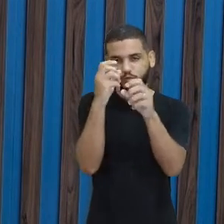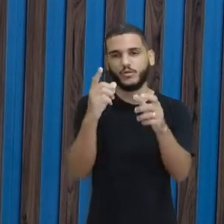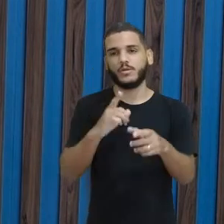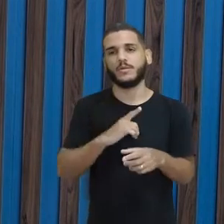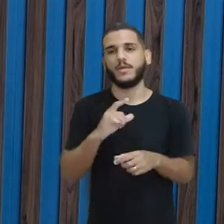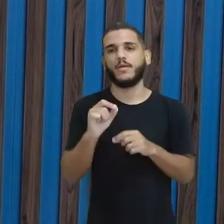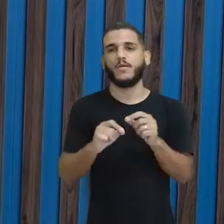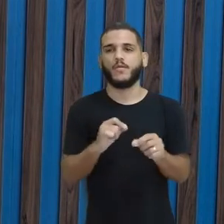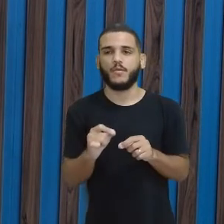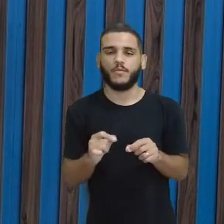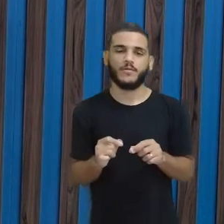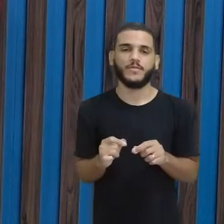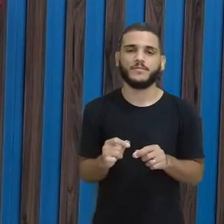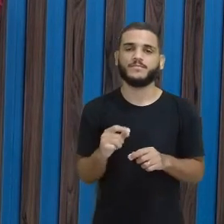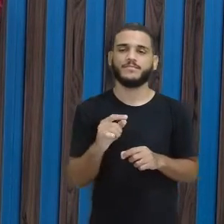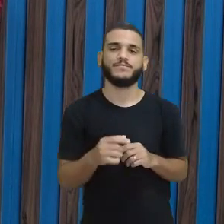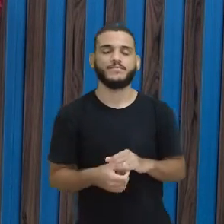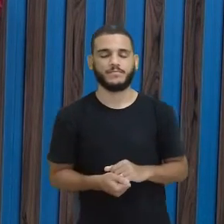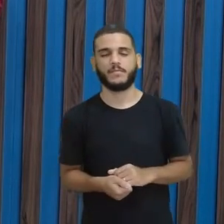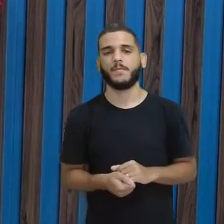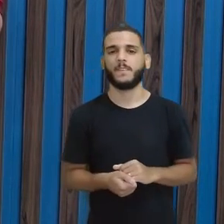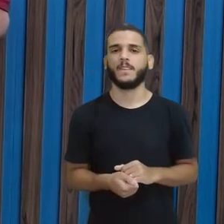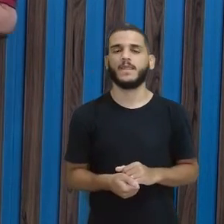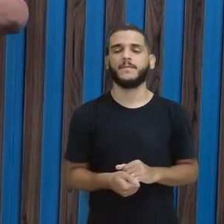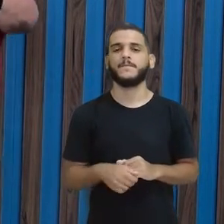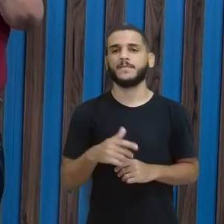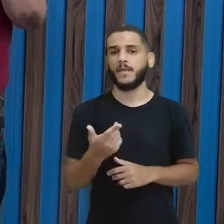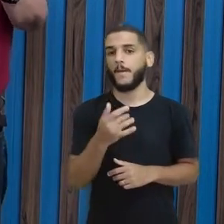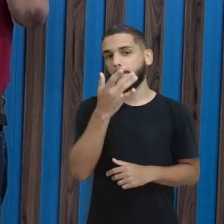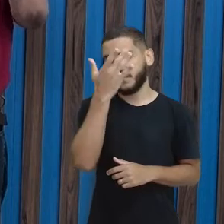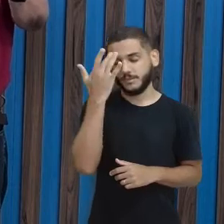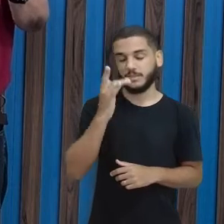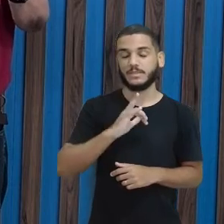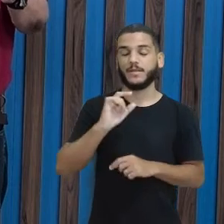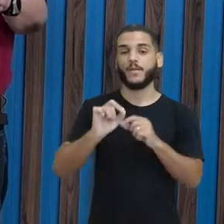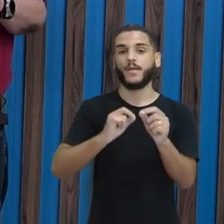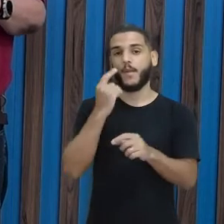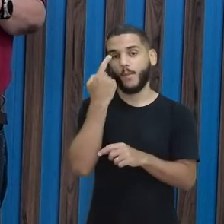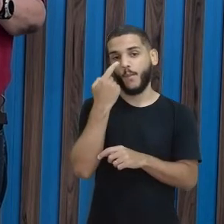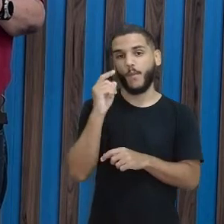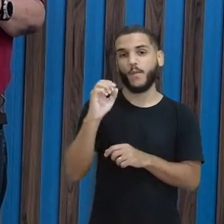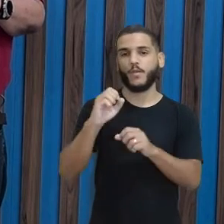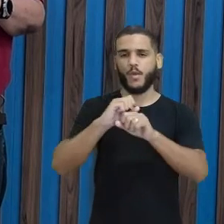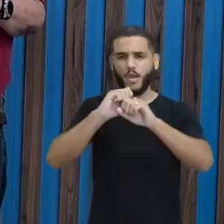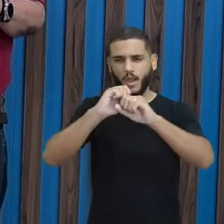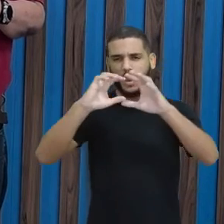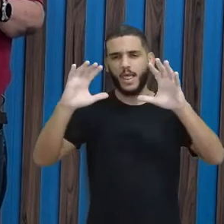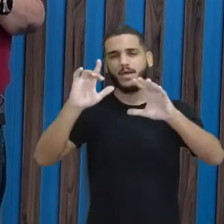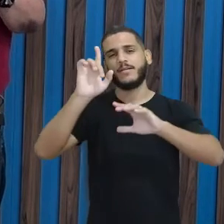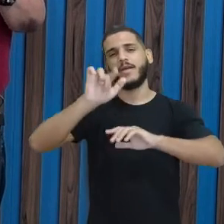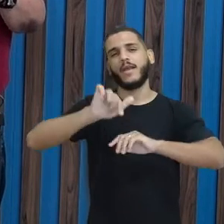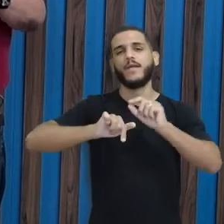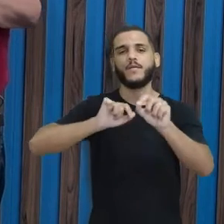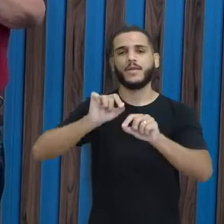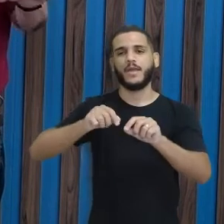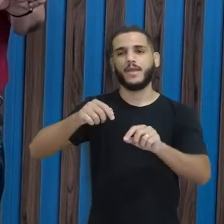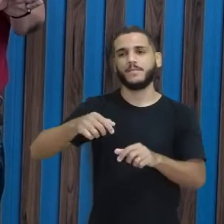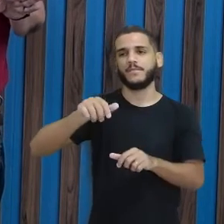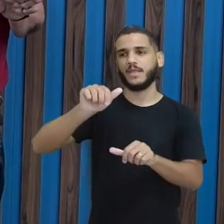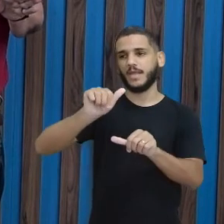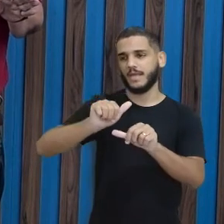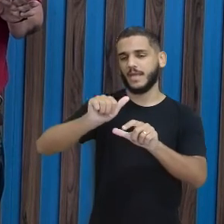ou puro ou eu sou heterozigoto. Uma pessoa que tem olho claro é uma pessoa que é azinho. Eu já